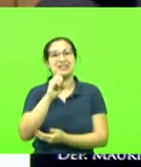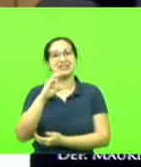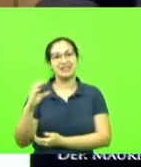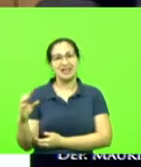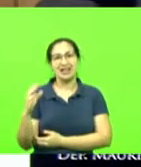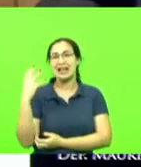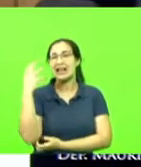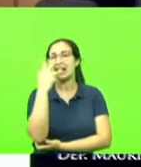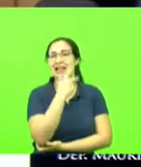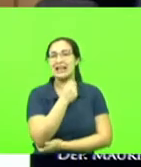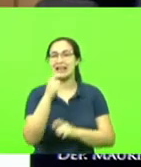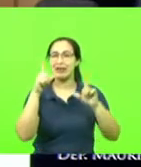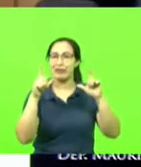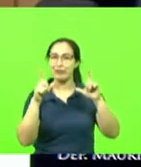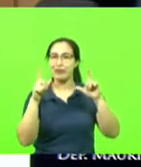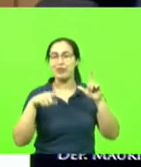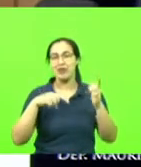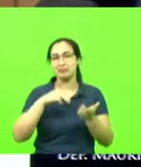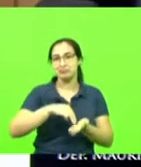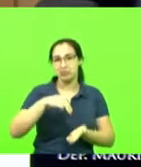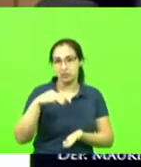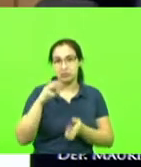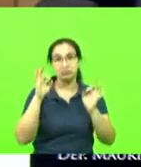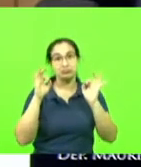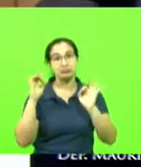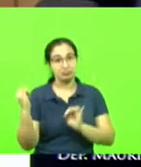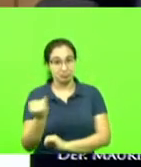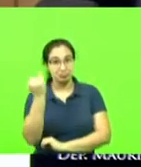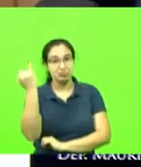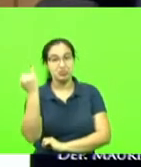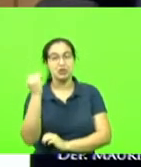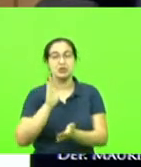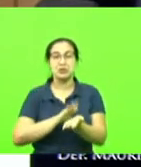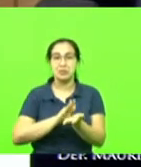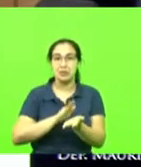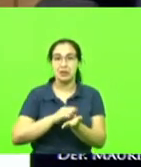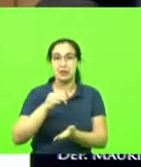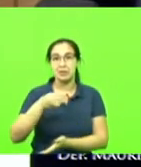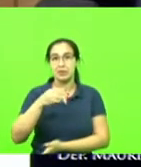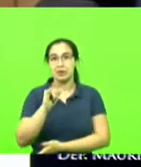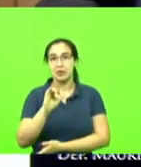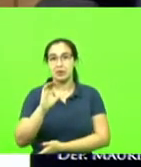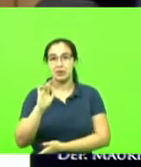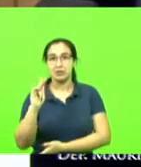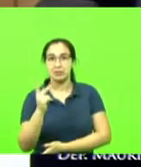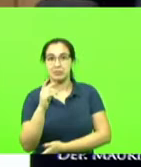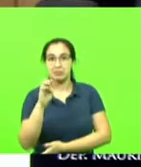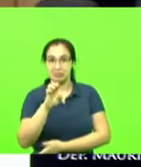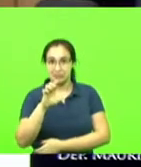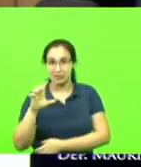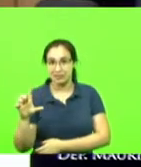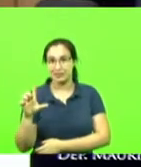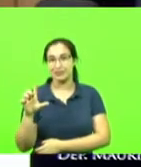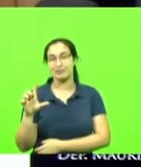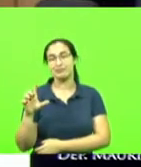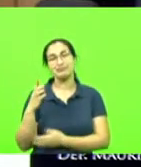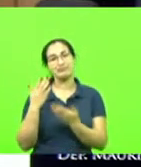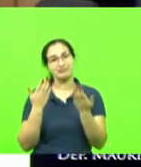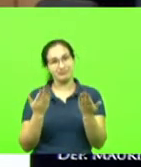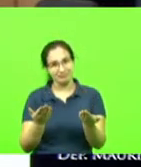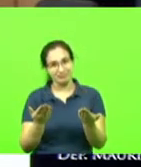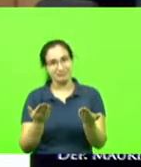essa moção se faz jus, parabéns, Mitchell, do jornal São Joaquim Online, pela